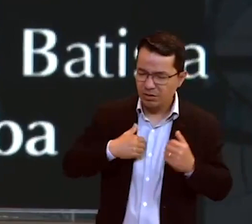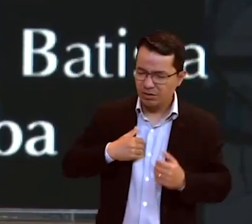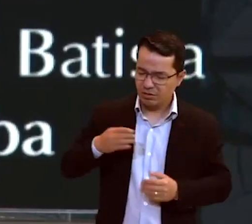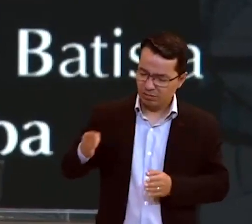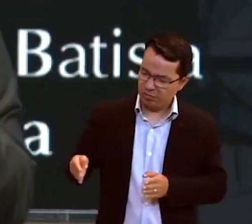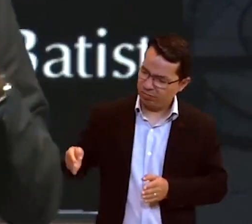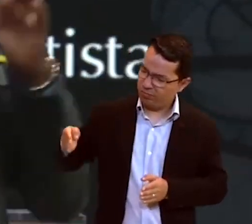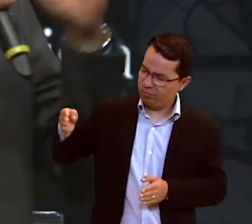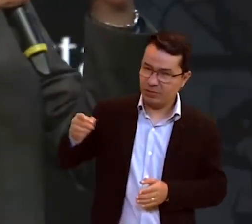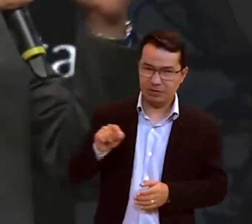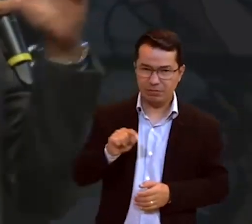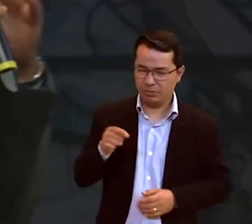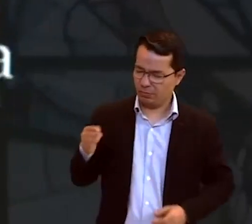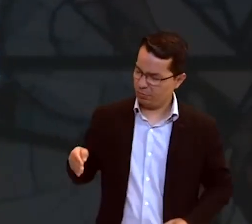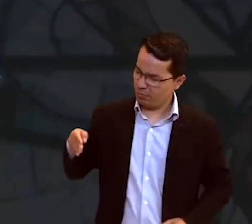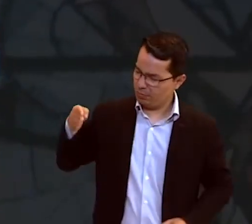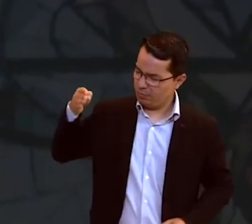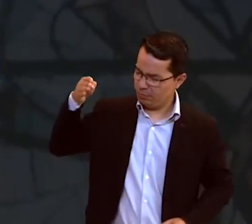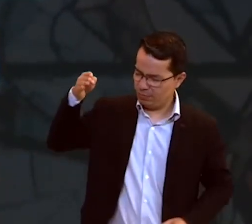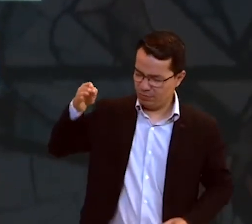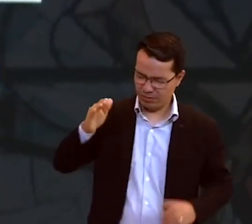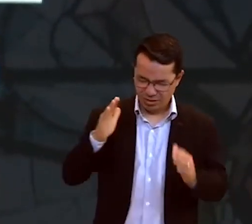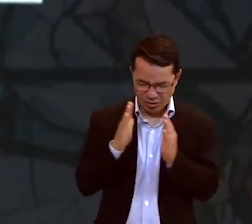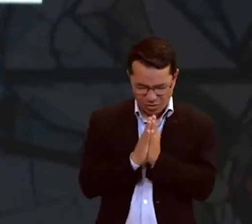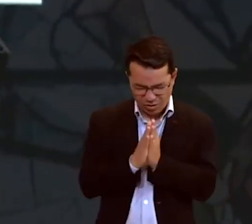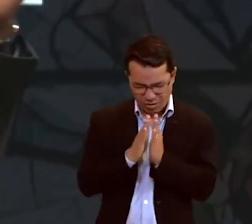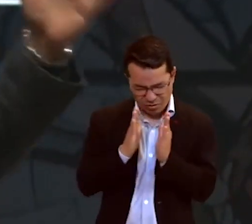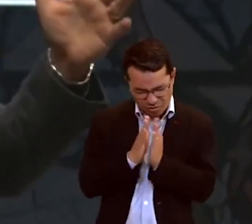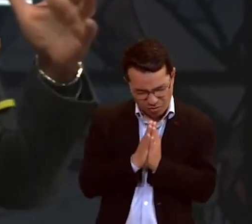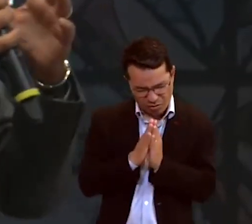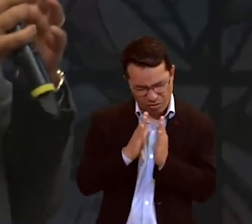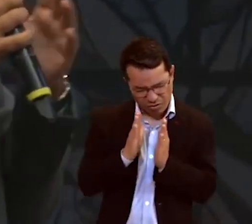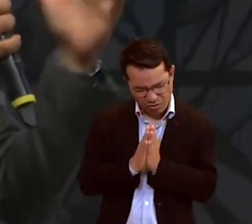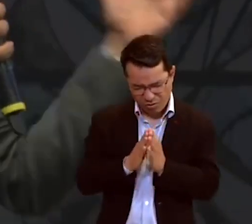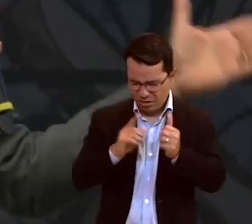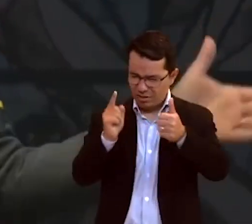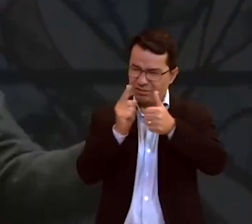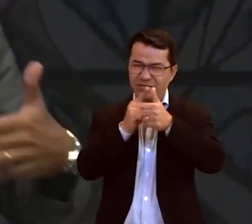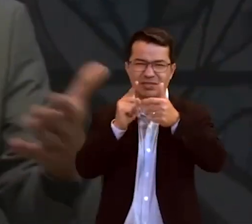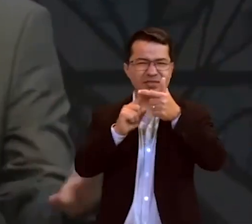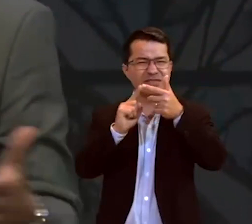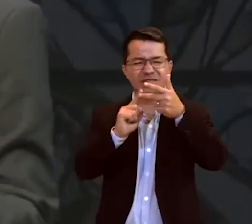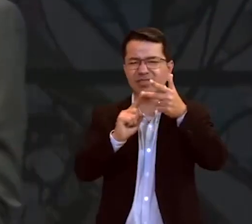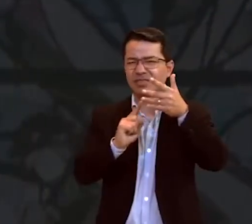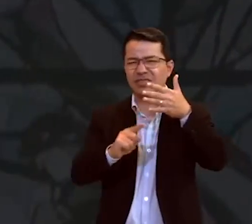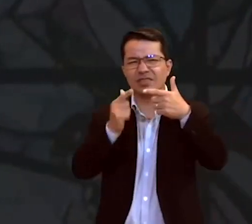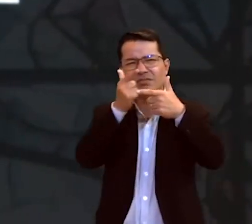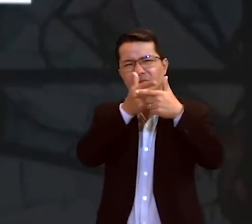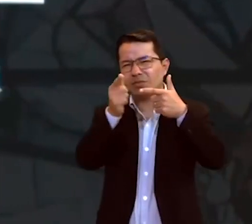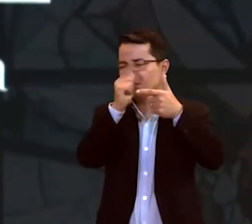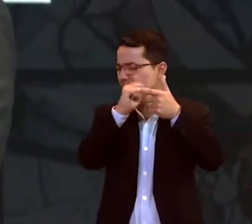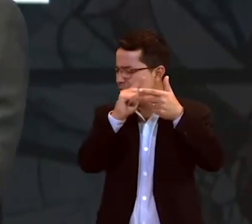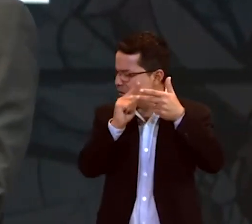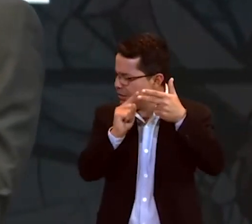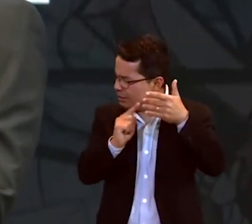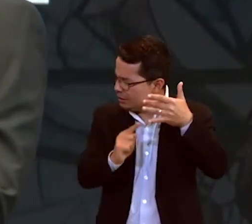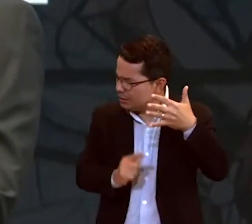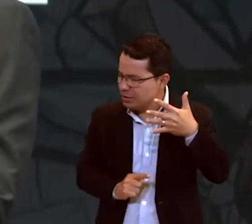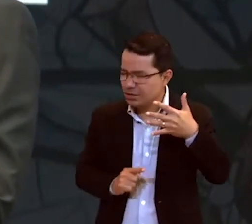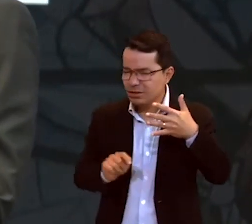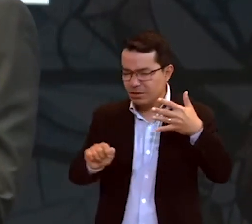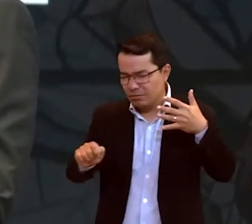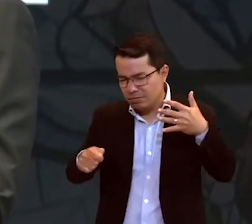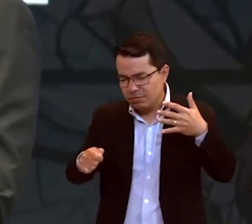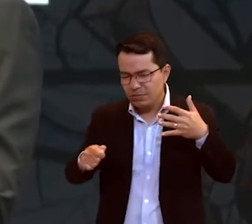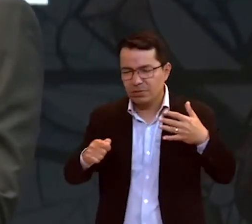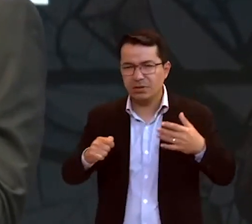vidros, ligar o ar-condicionado, começar a falar com Deus. E falar das minhas dificuldades. E orar, fazer o que a palavra diz. E quando eu desligava o